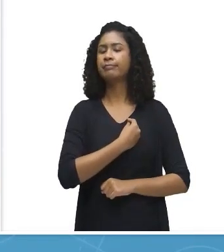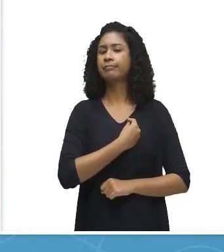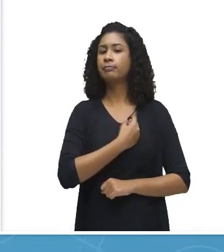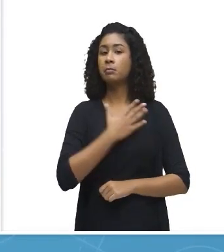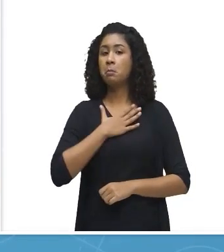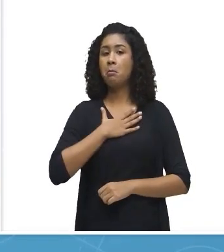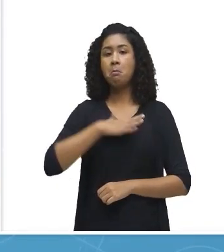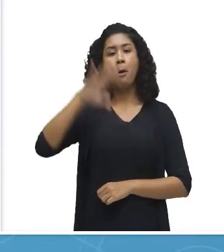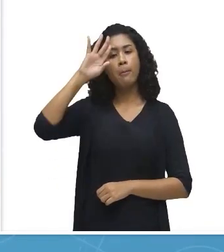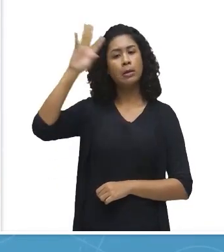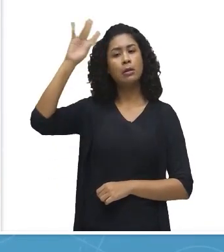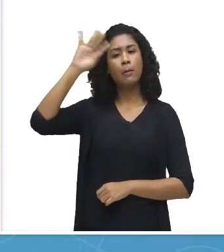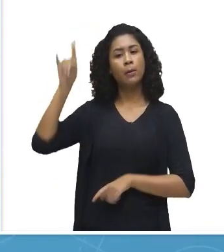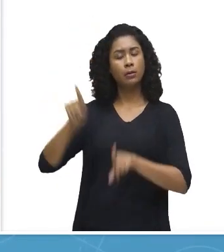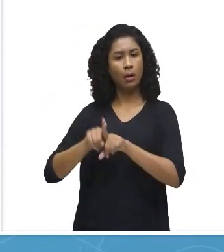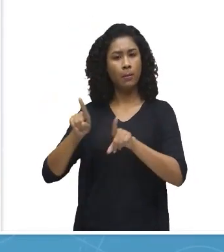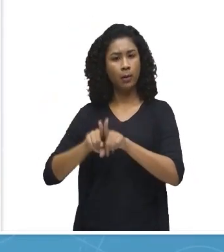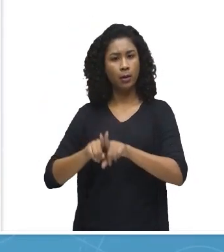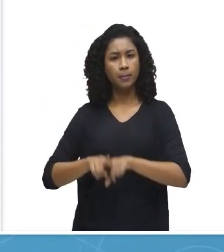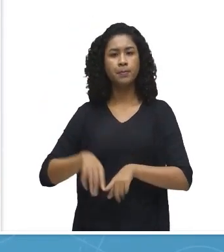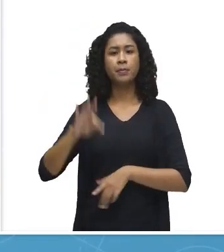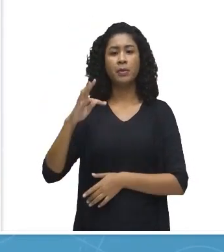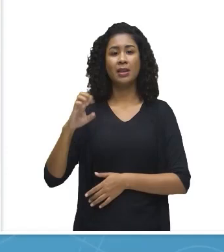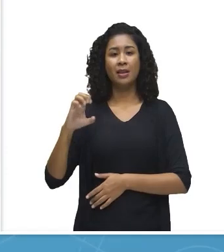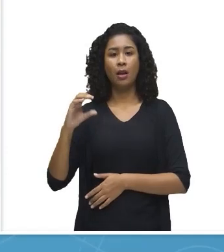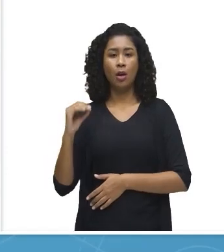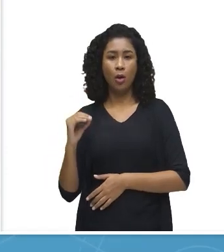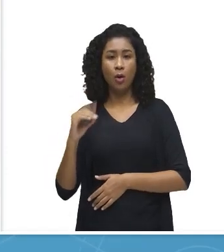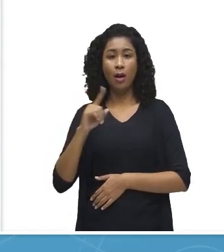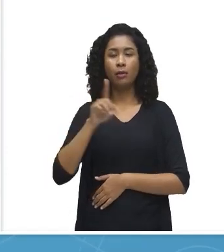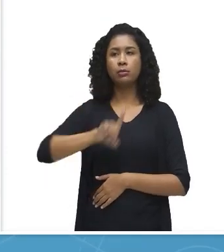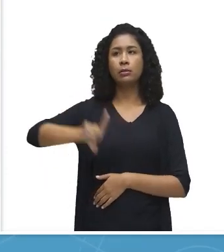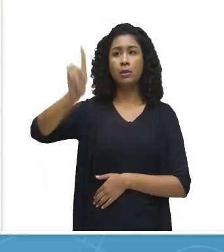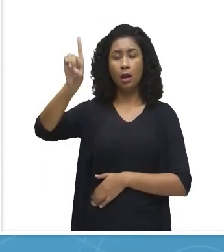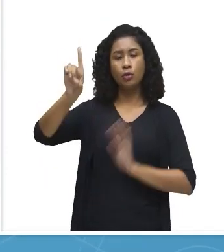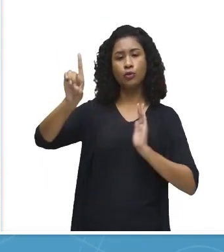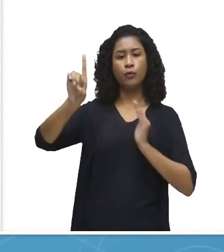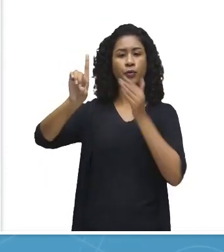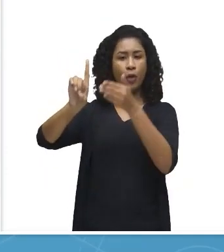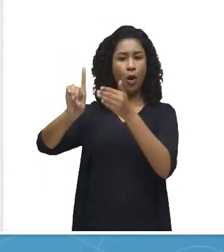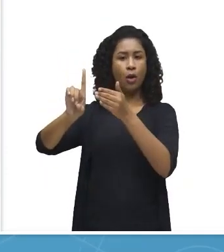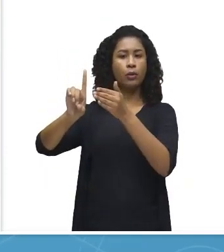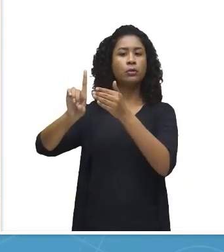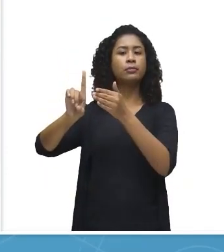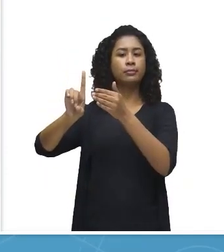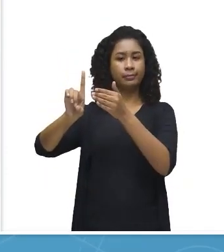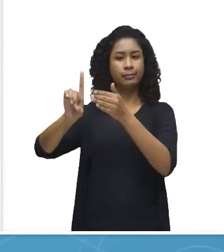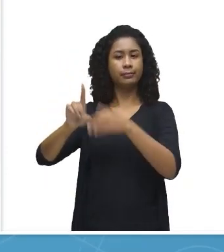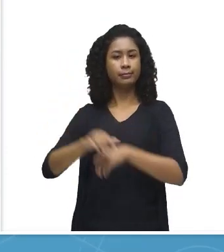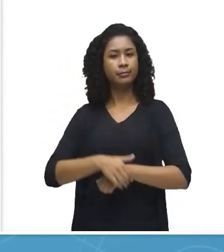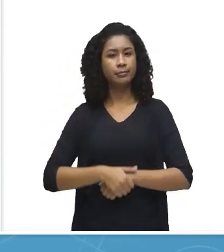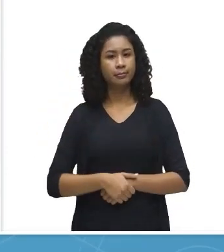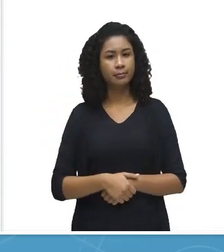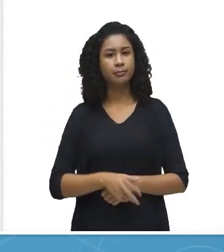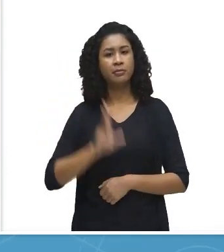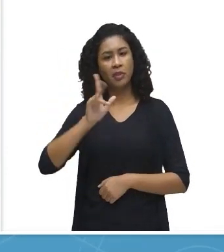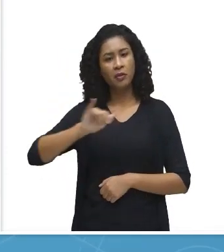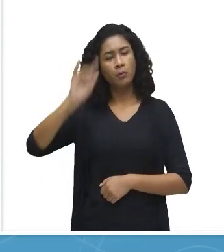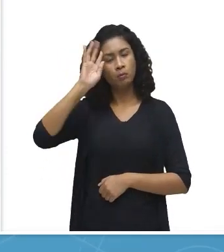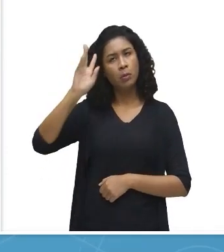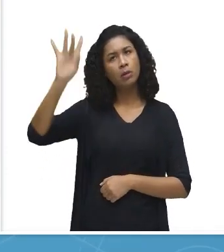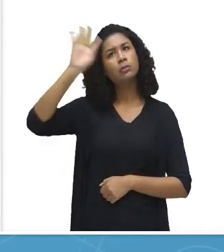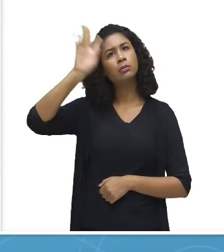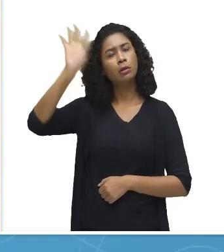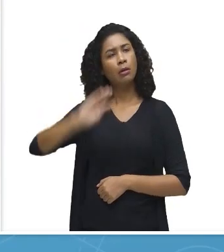pensamento. E o teocentrismo é quando você coloca Deus como centro da tua existência, que vai permear a tua